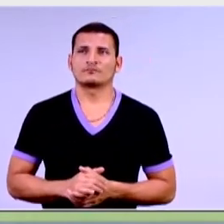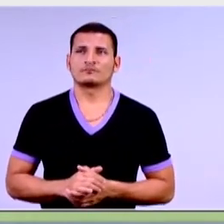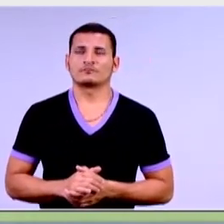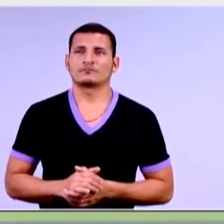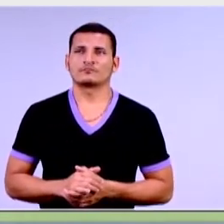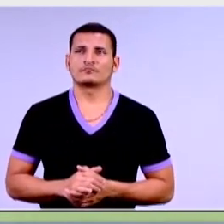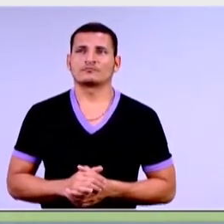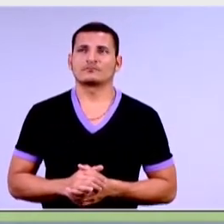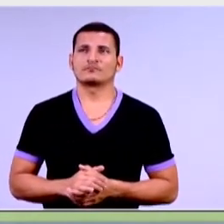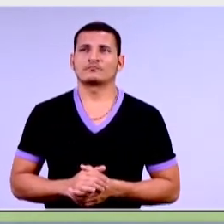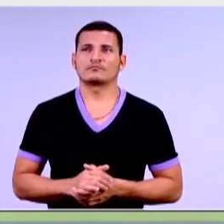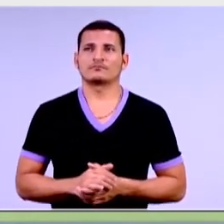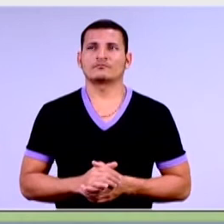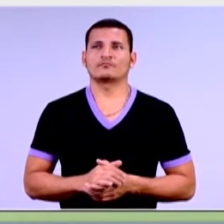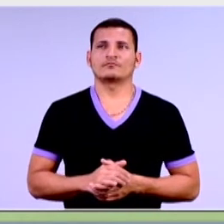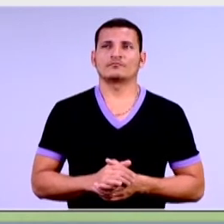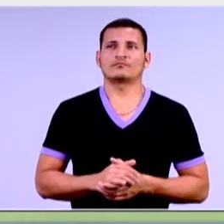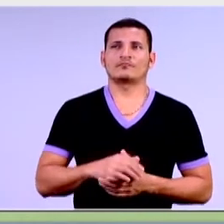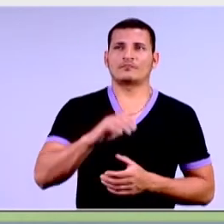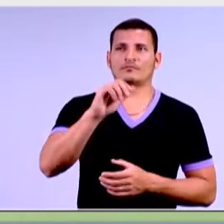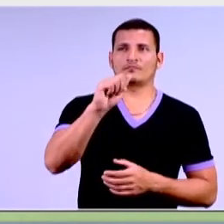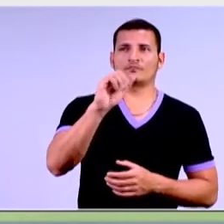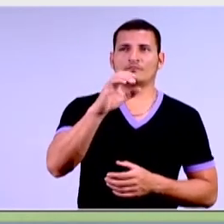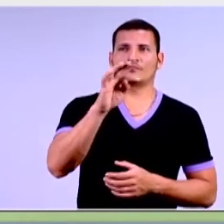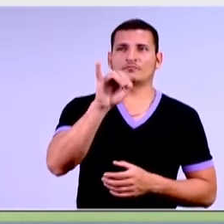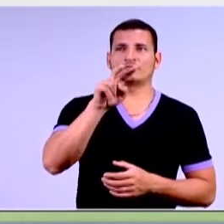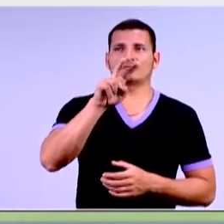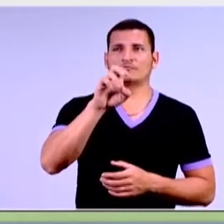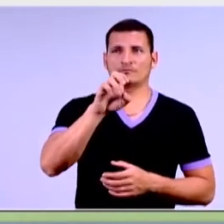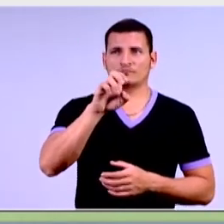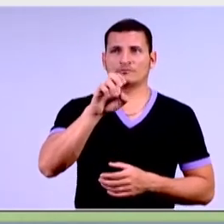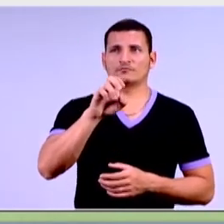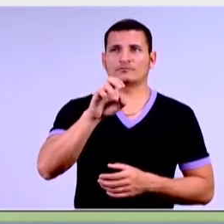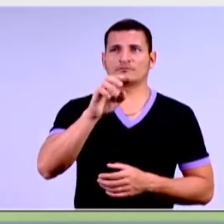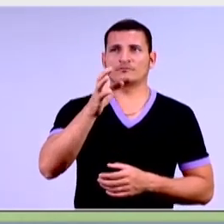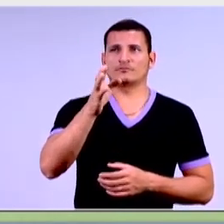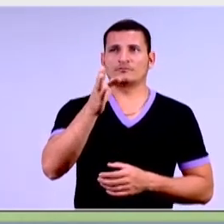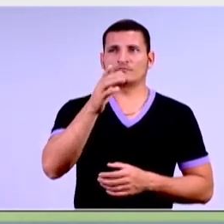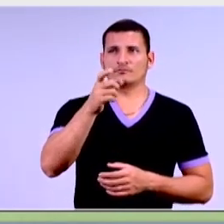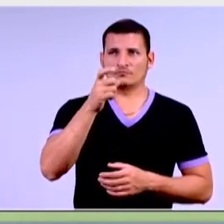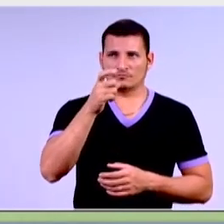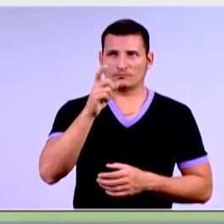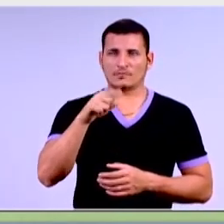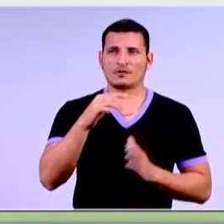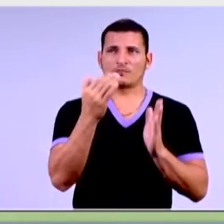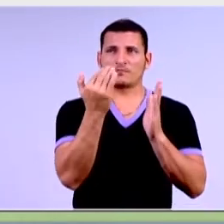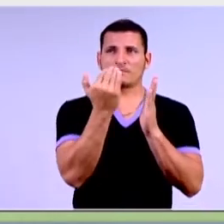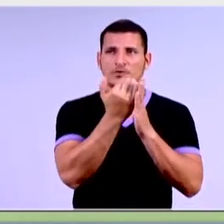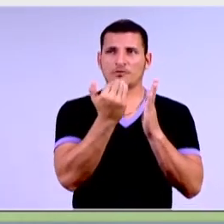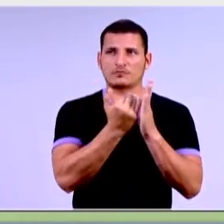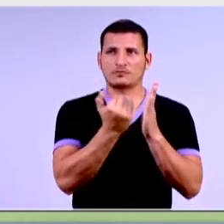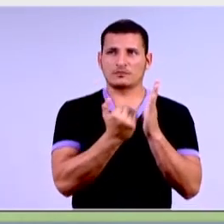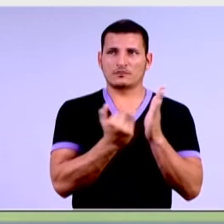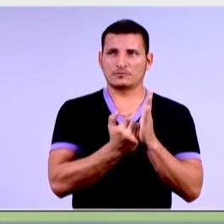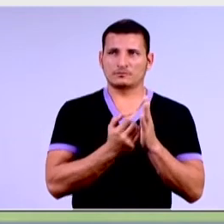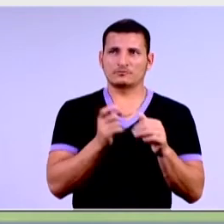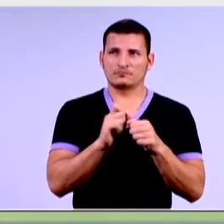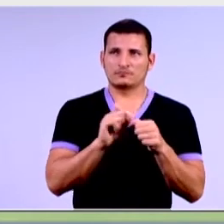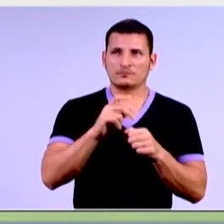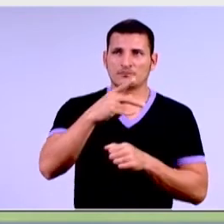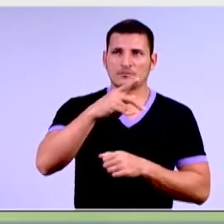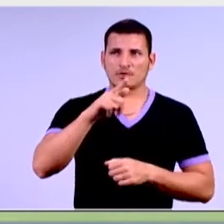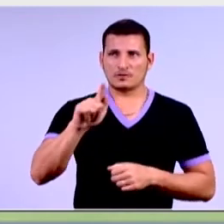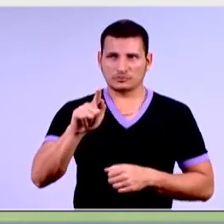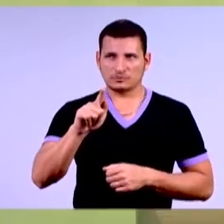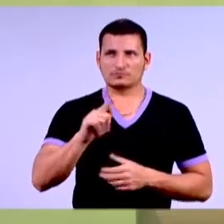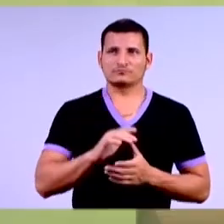ex-professora significa programa que desenvolve páginas dinâmicas então vocês vão ver esses vocabulário